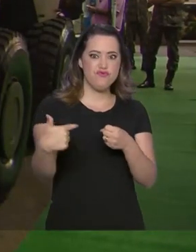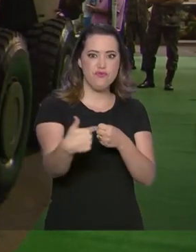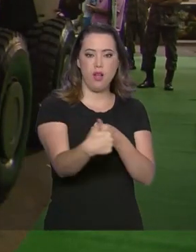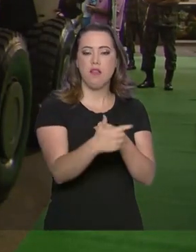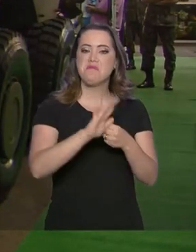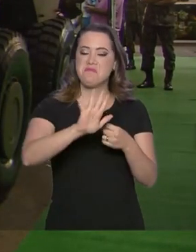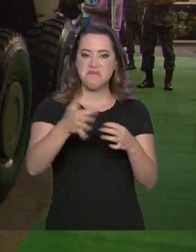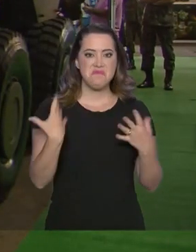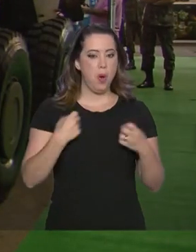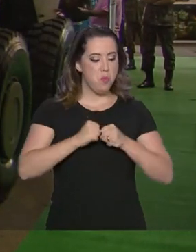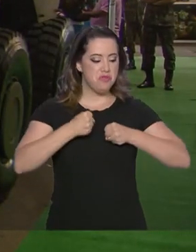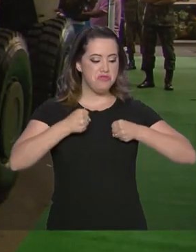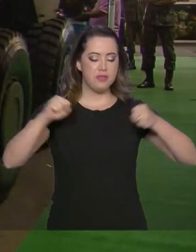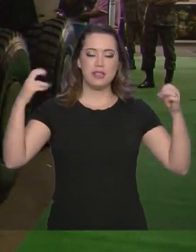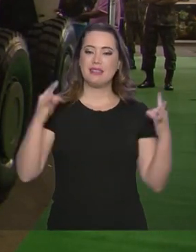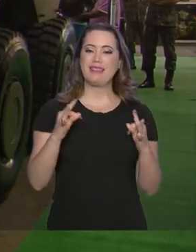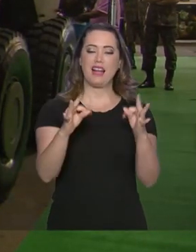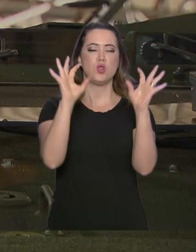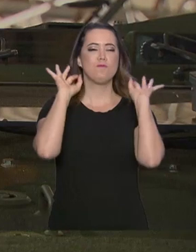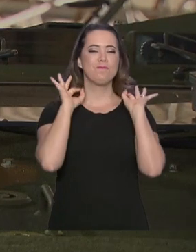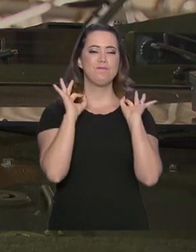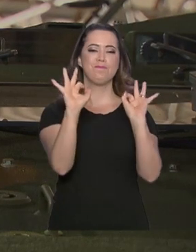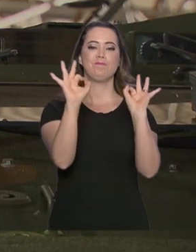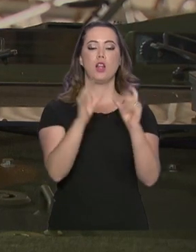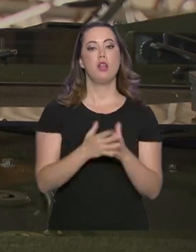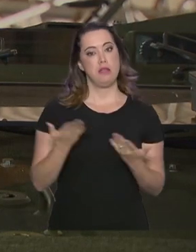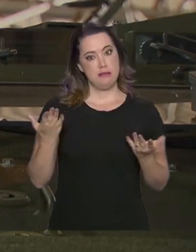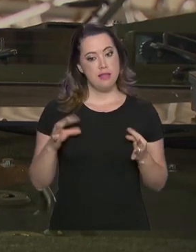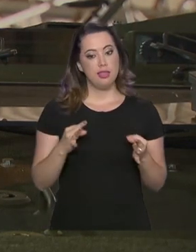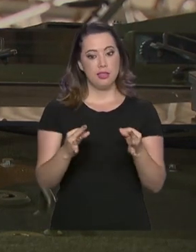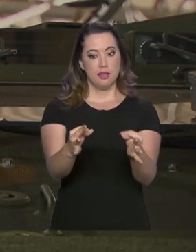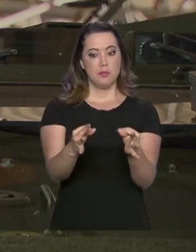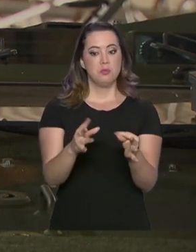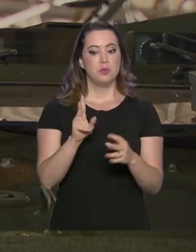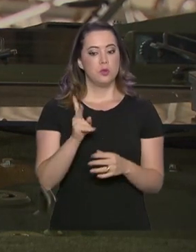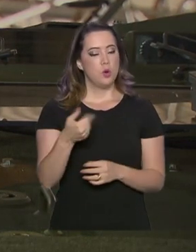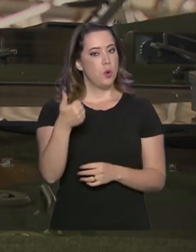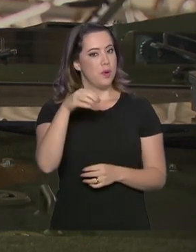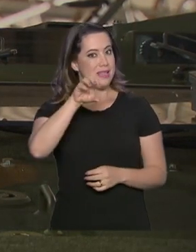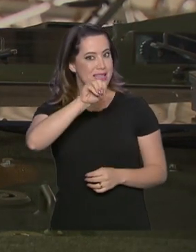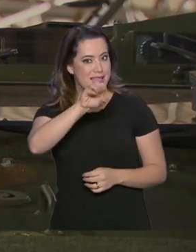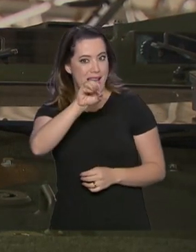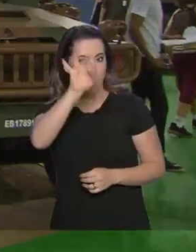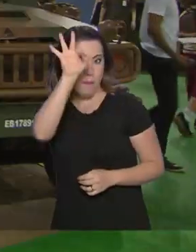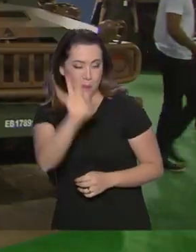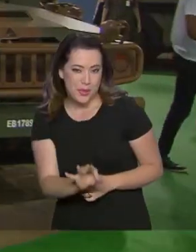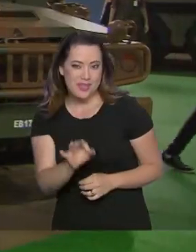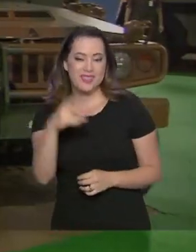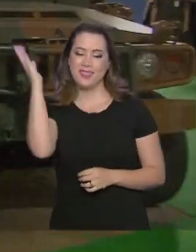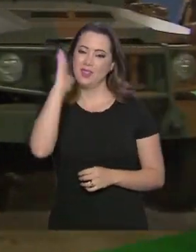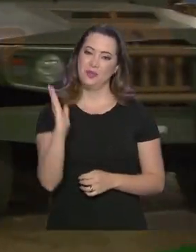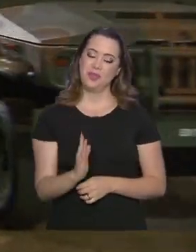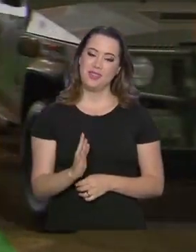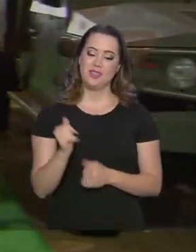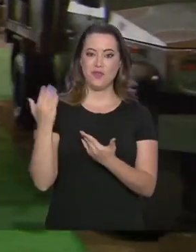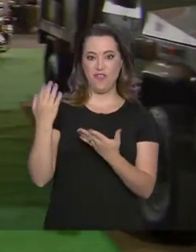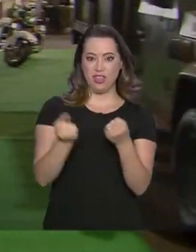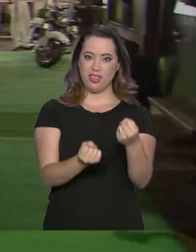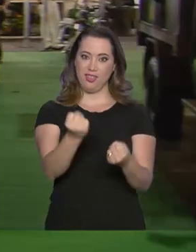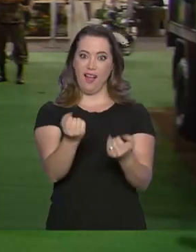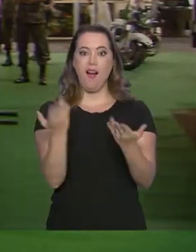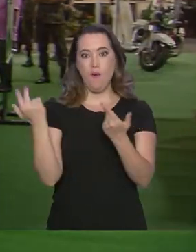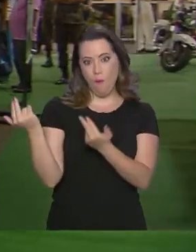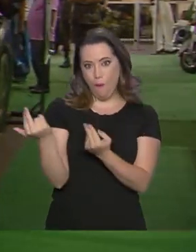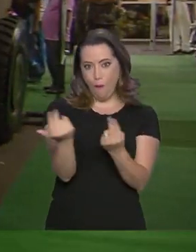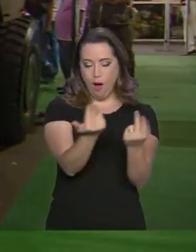gigante em tamanho e tecnologia. E tecnologia 100% nacional. Veículos assim são usados